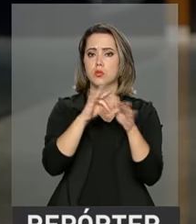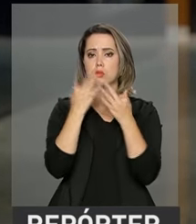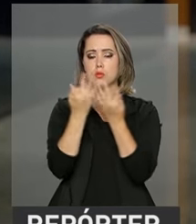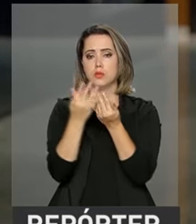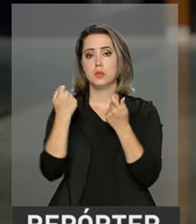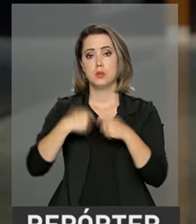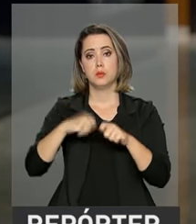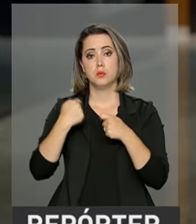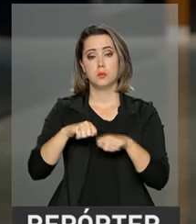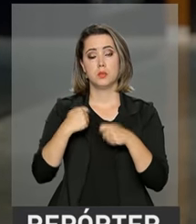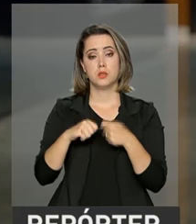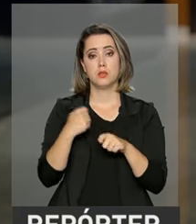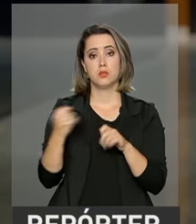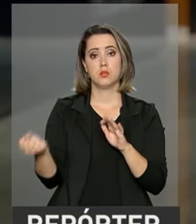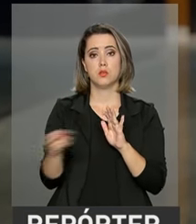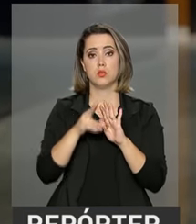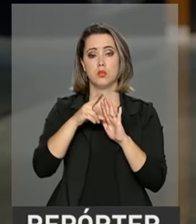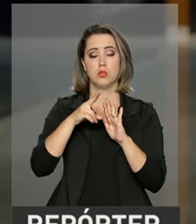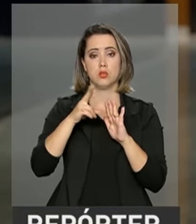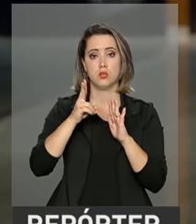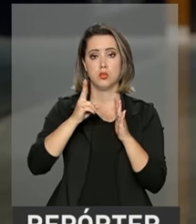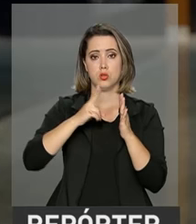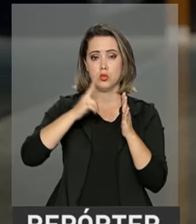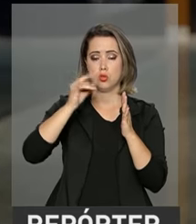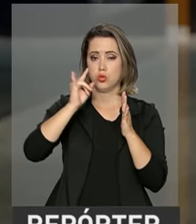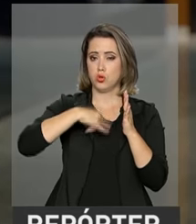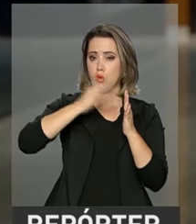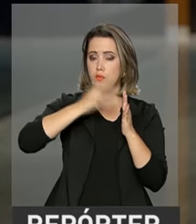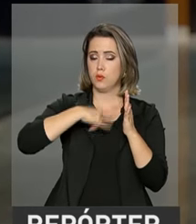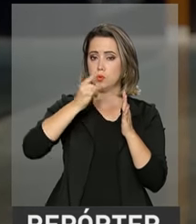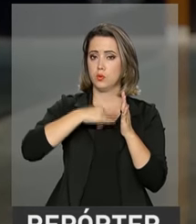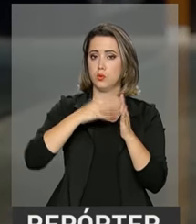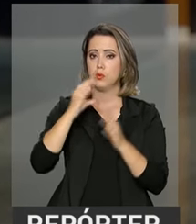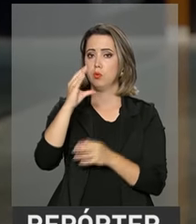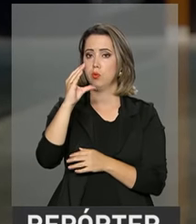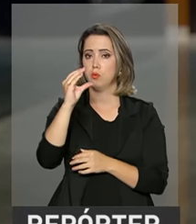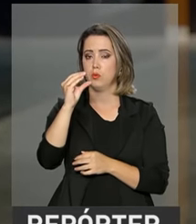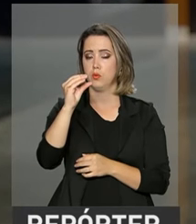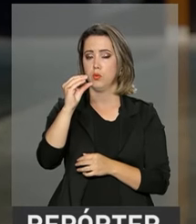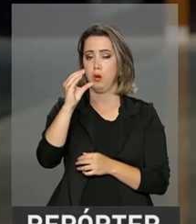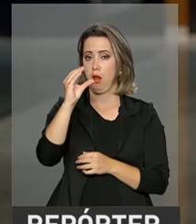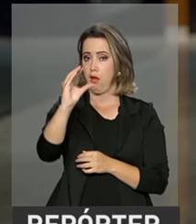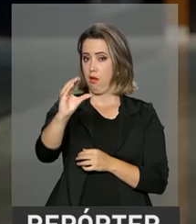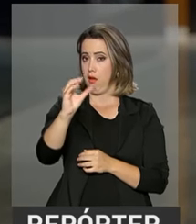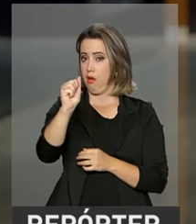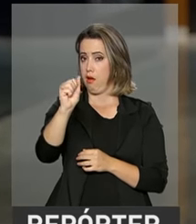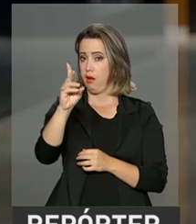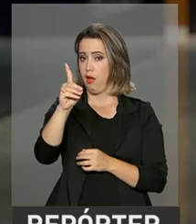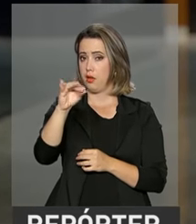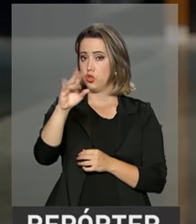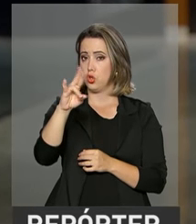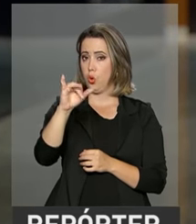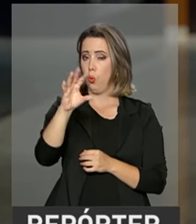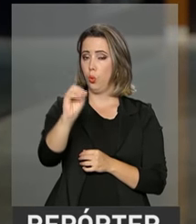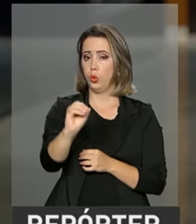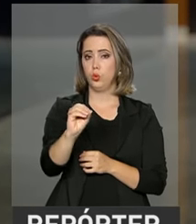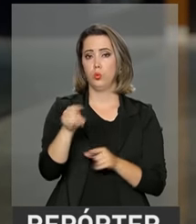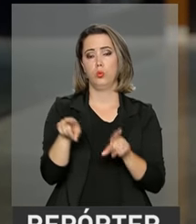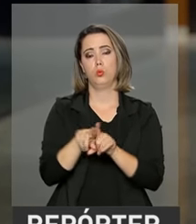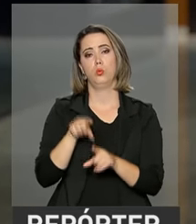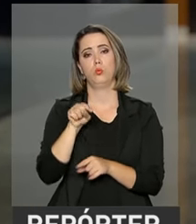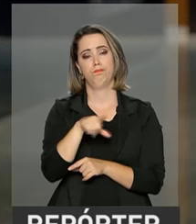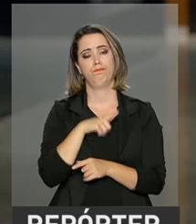de fazer essa atualização de seus dados junto ao cadastro único de programas sociais no decorrer deste ano